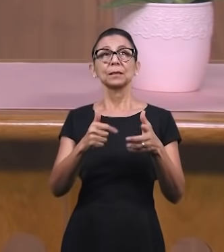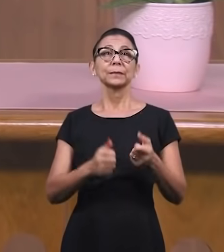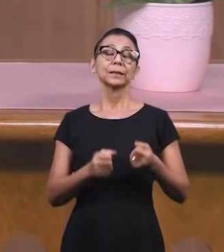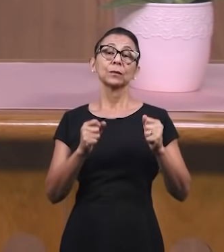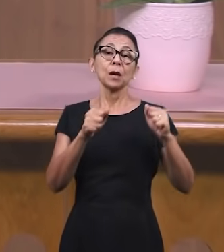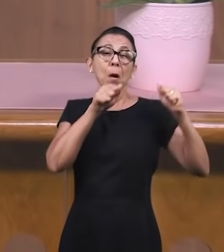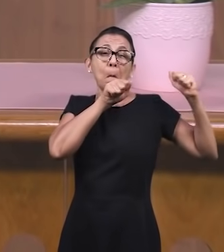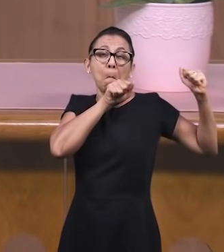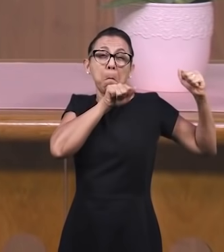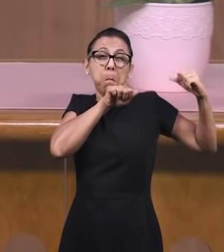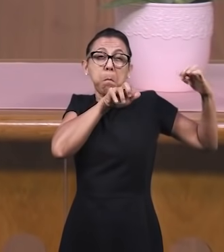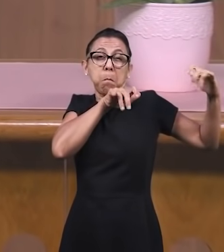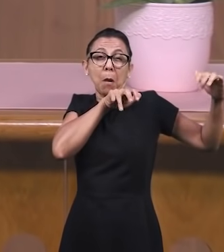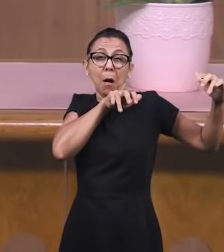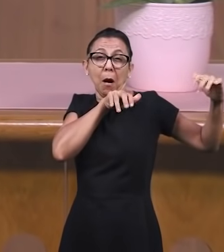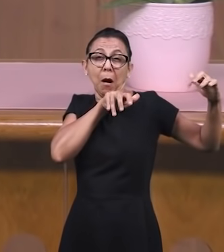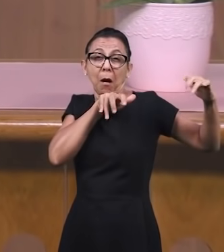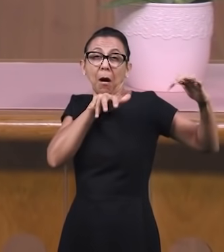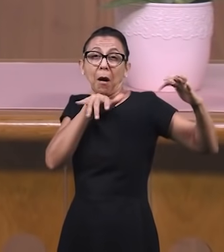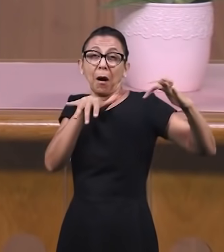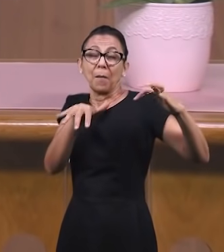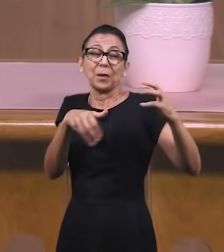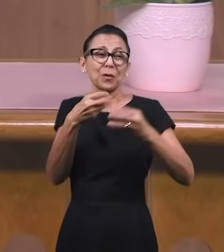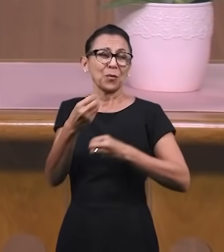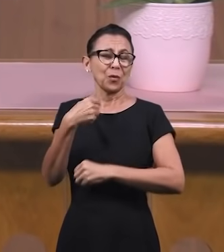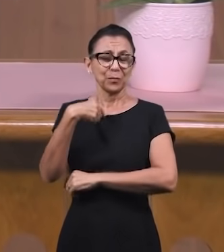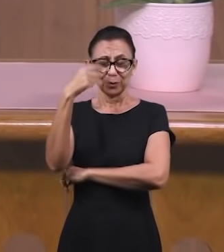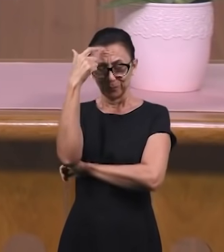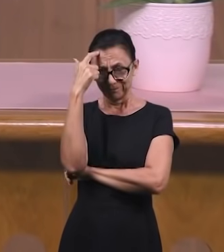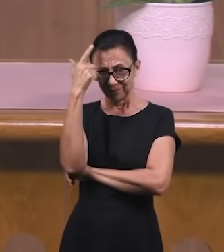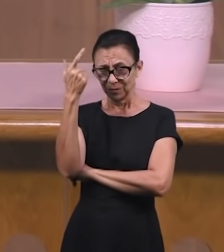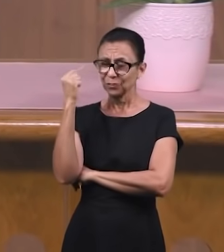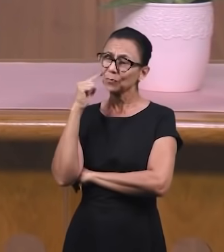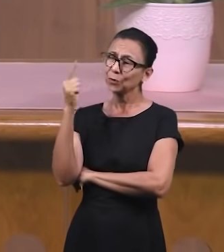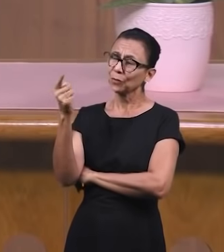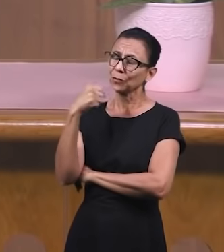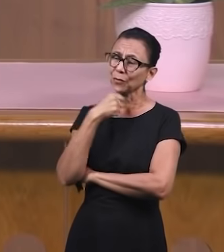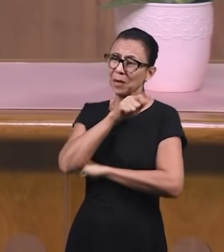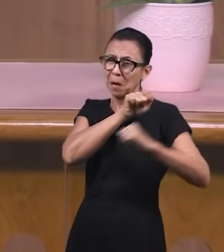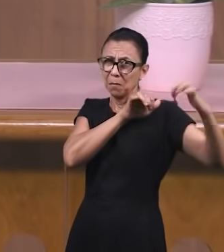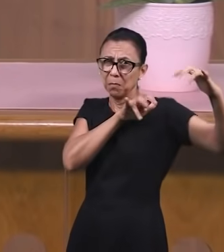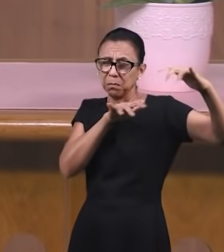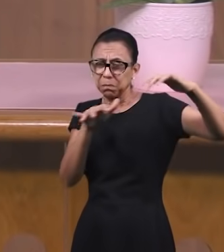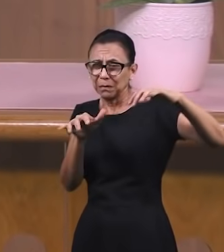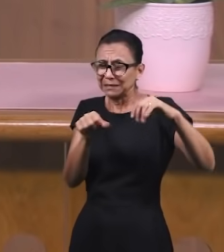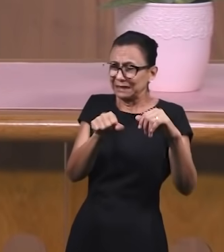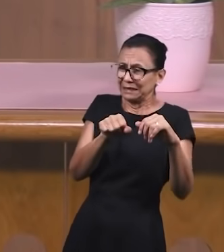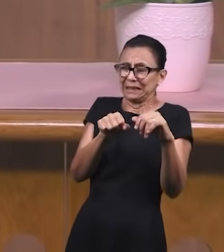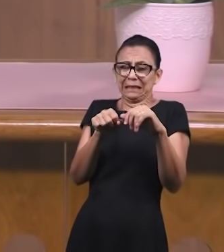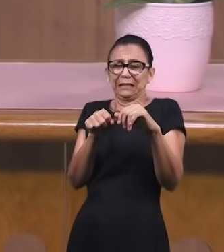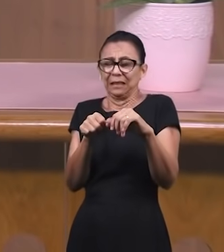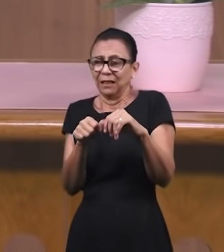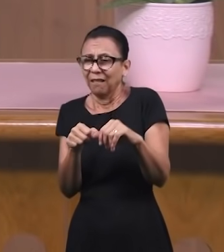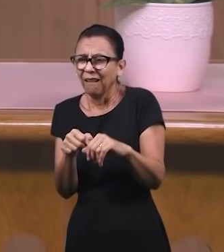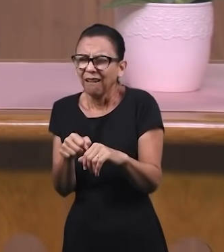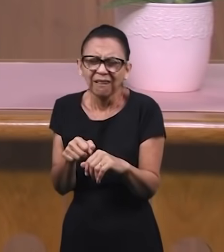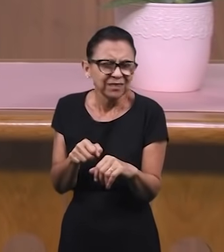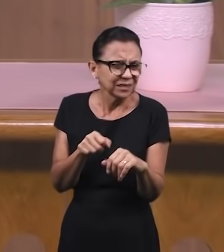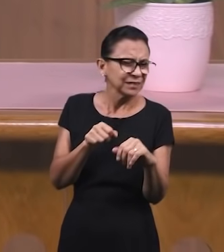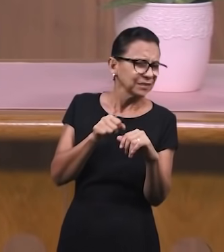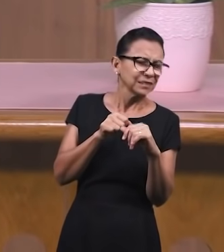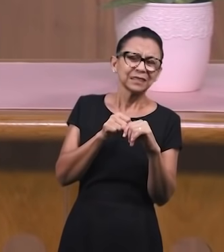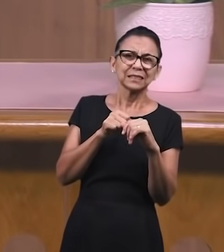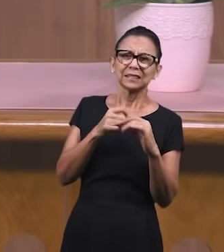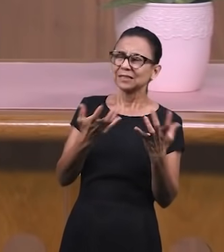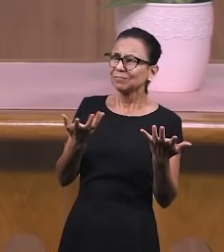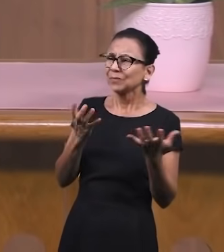a multidão. Está escrito na Bíblia. Ele queria ver Jesus, mas a multidão não permitia que ele visse Jesus. Havia muitas